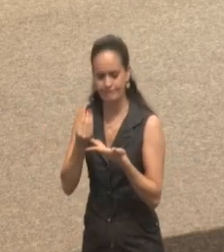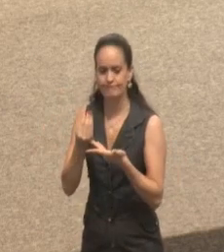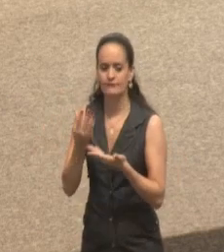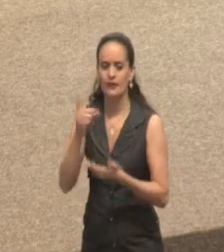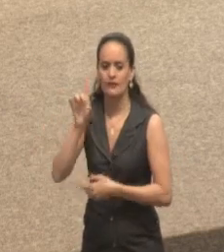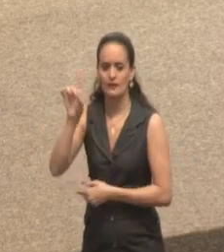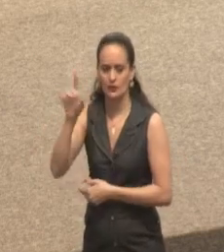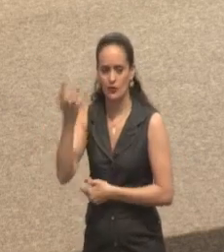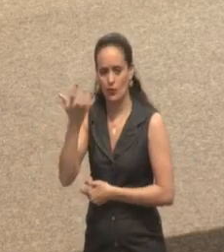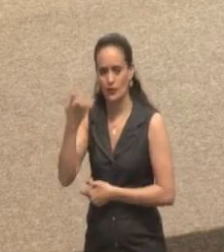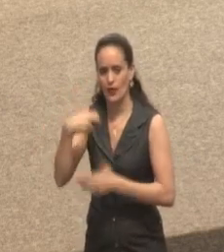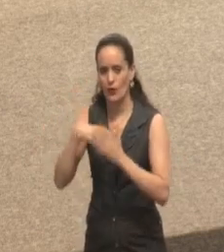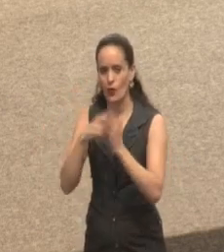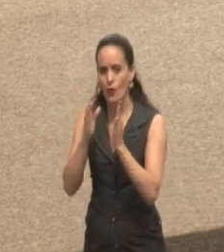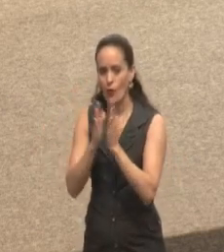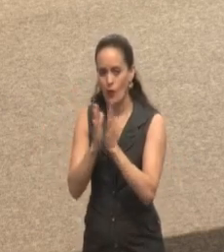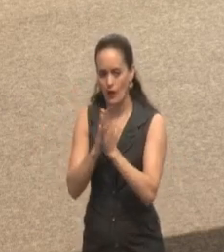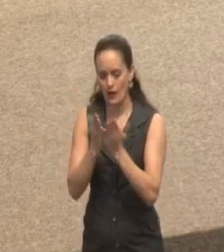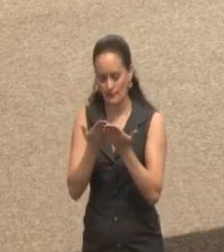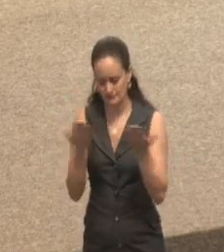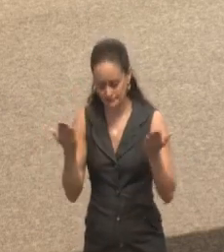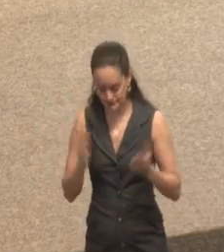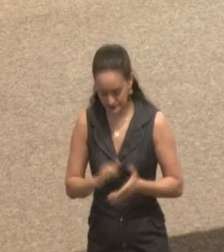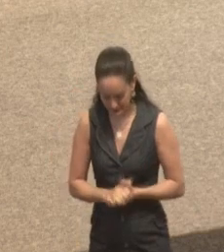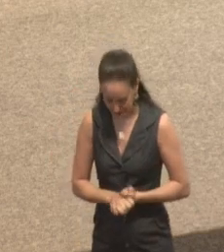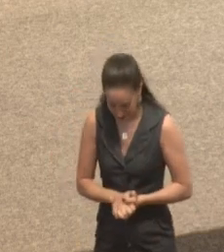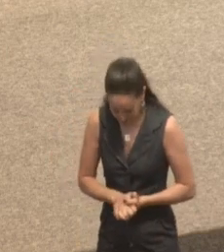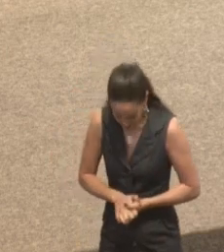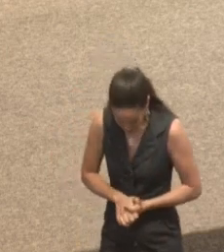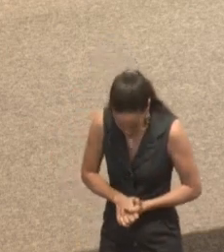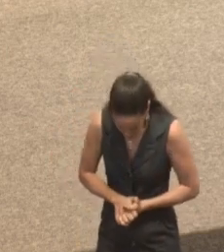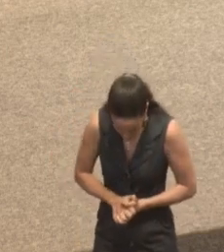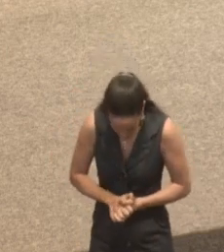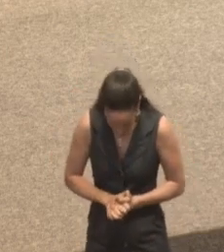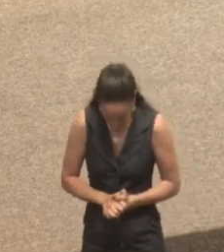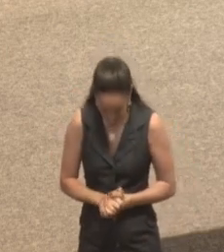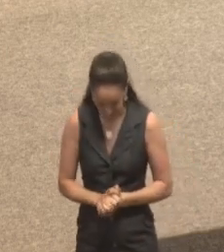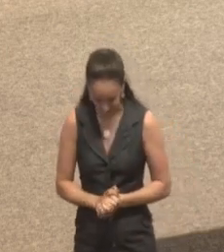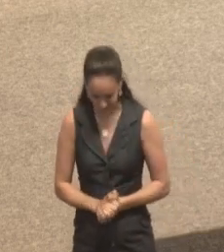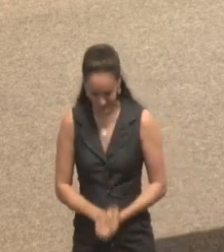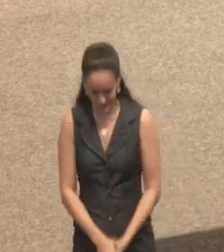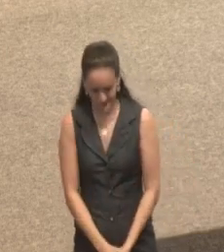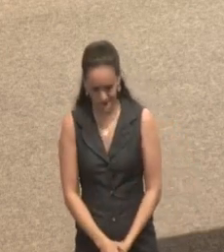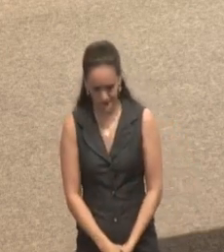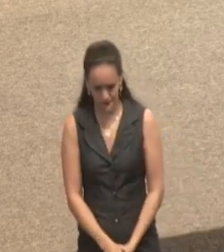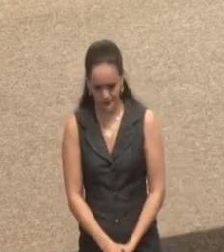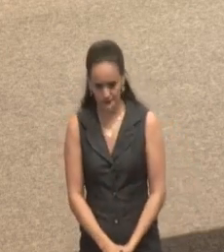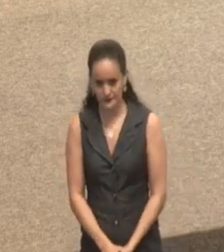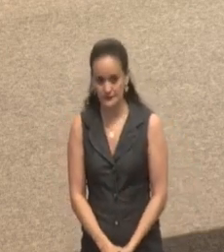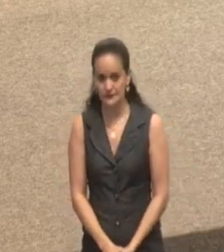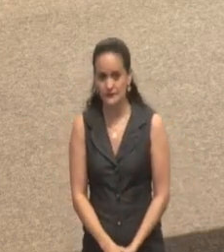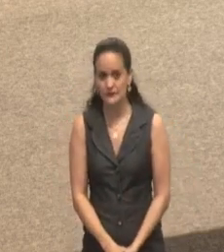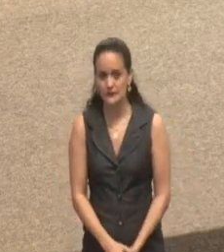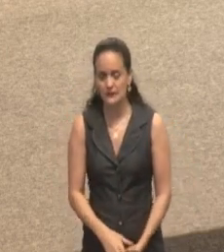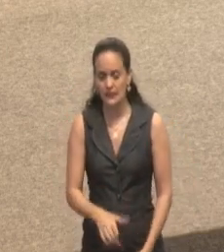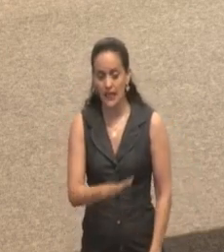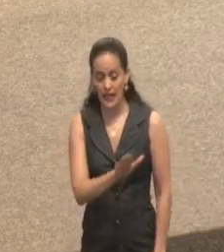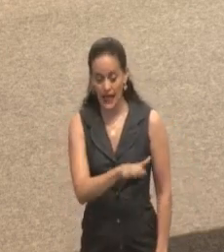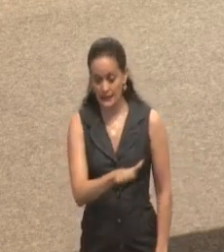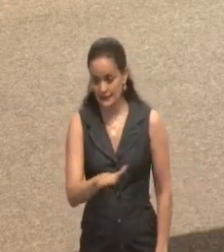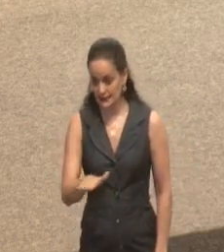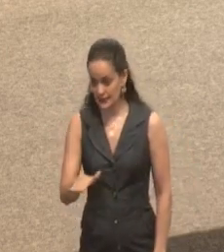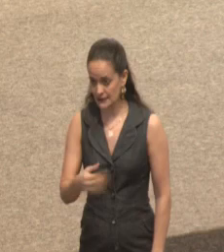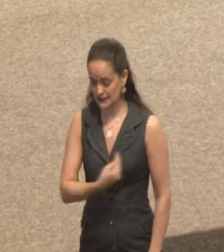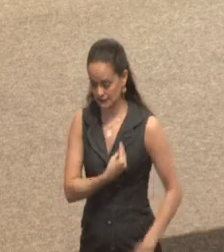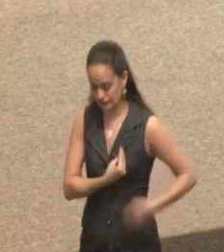orar por você neste momento. Vem em nome de Jesus. Crianças que estão entregando sua vida a